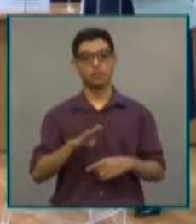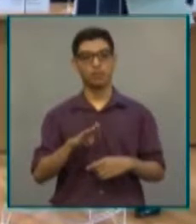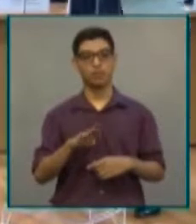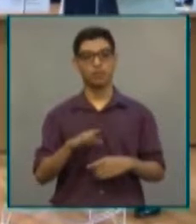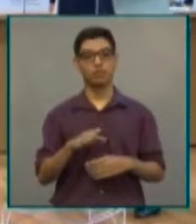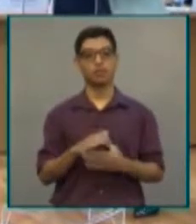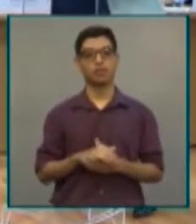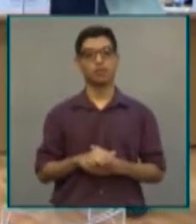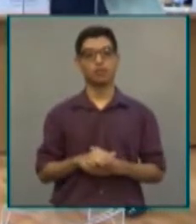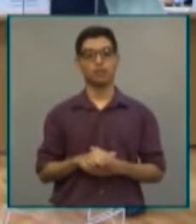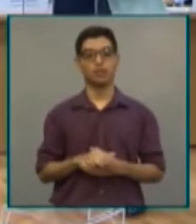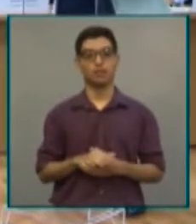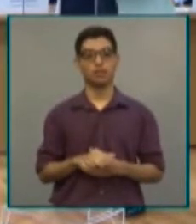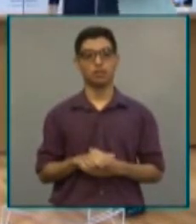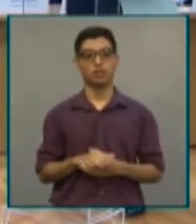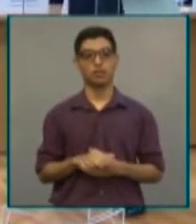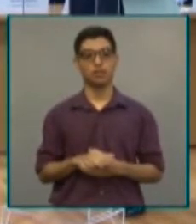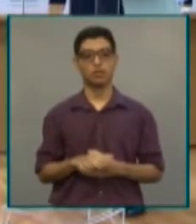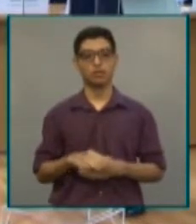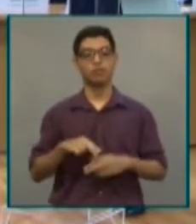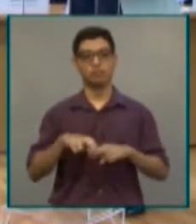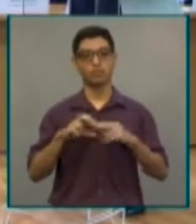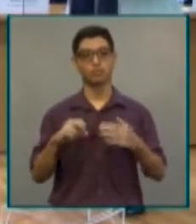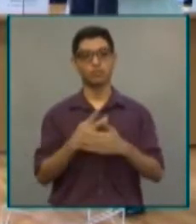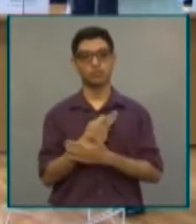desde fevereiro. Isso não aconteceu na nossa gestão.